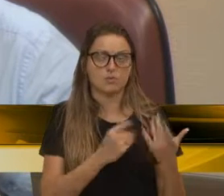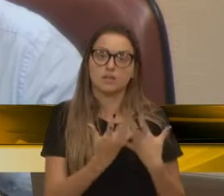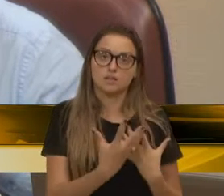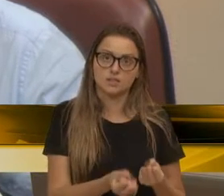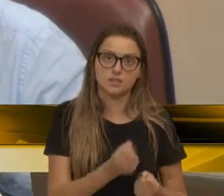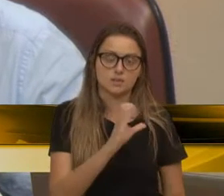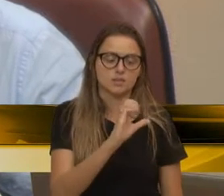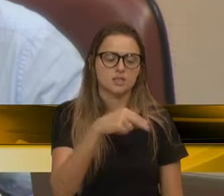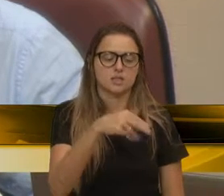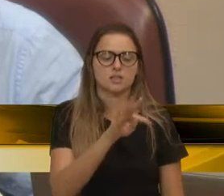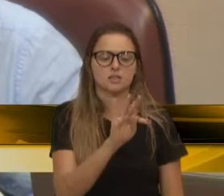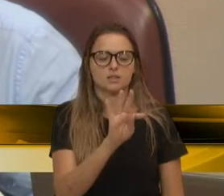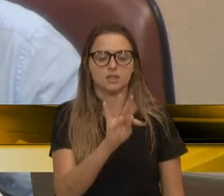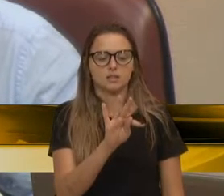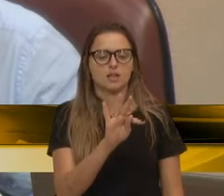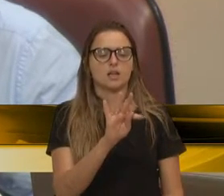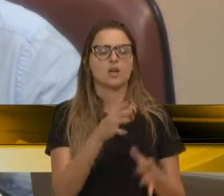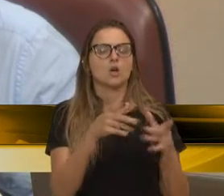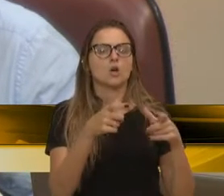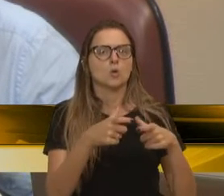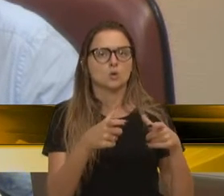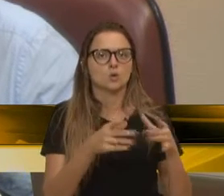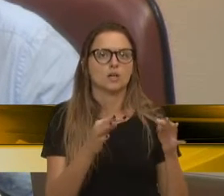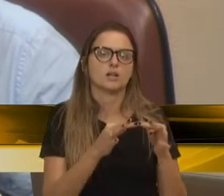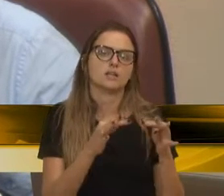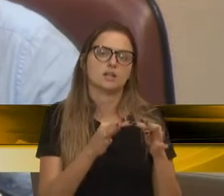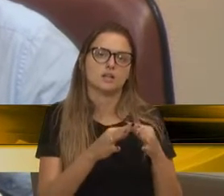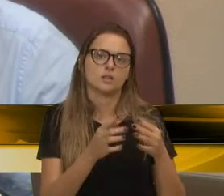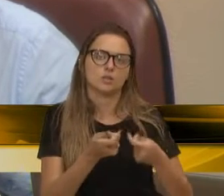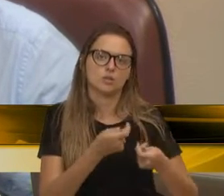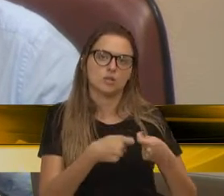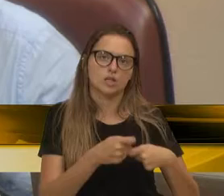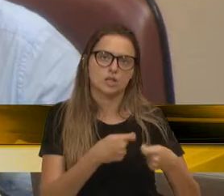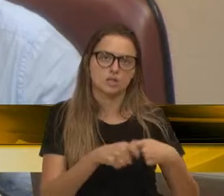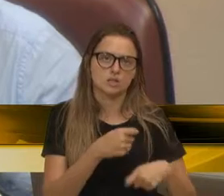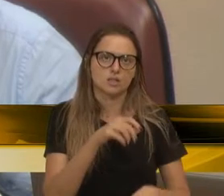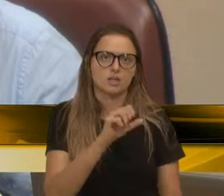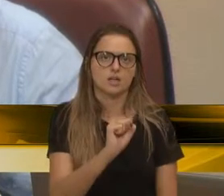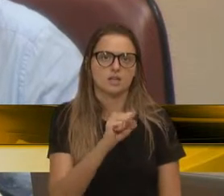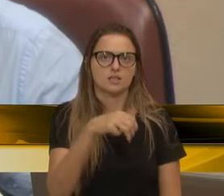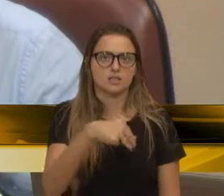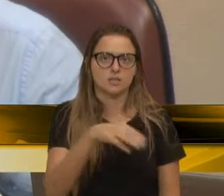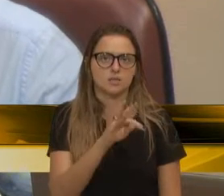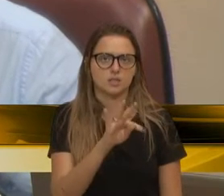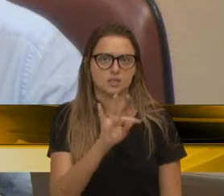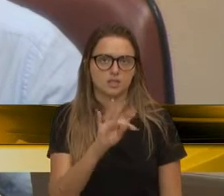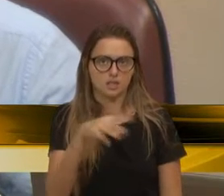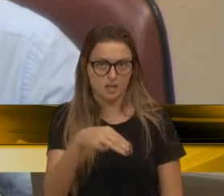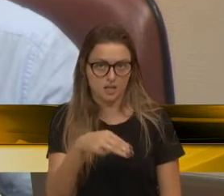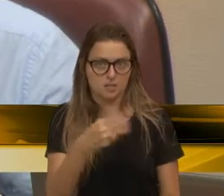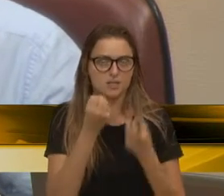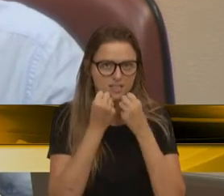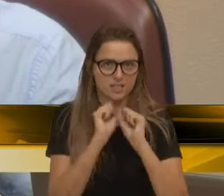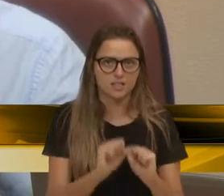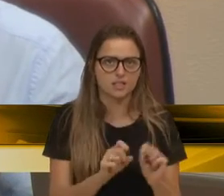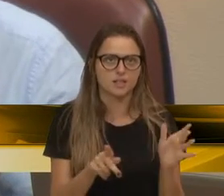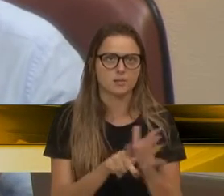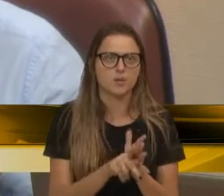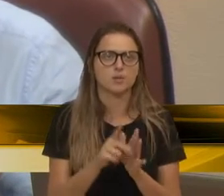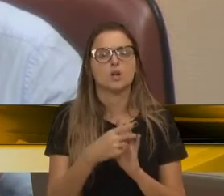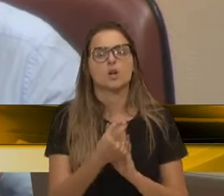cmt a área técnica do órgão gestor do smttm demonstra que o preço da tarifa